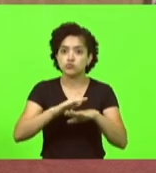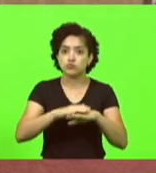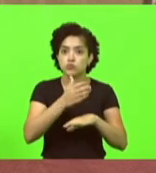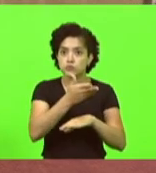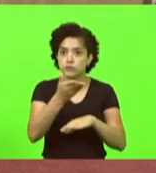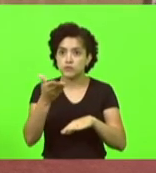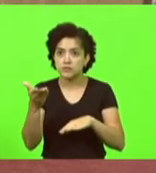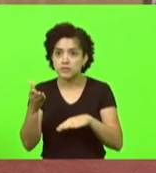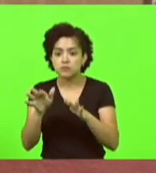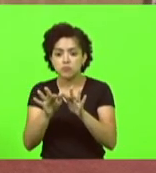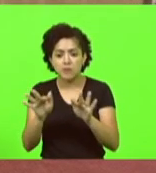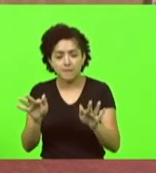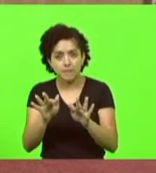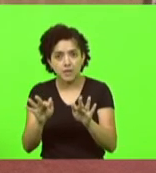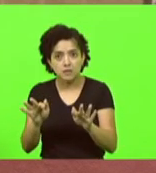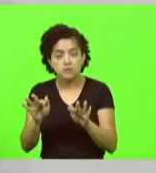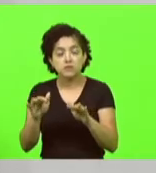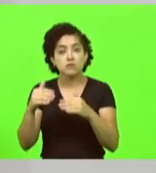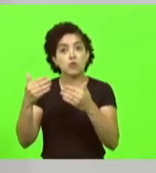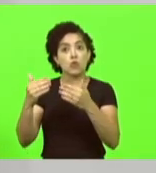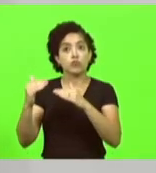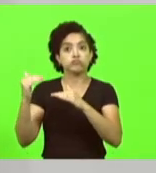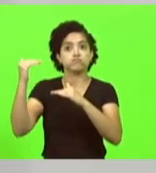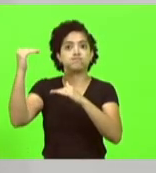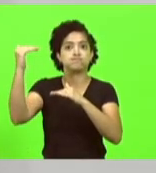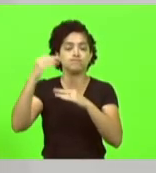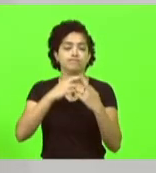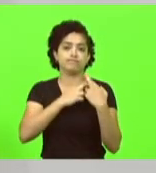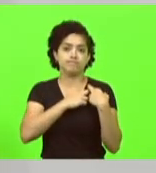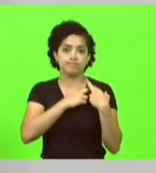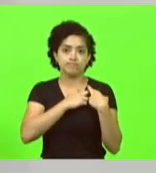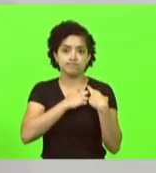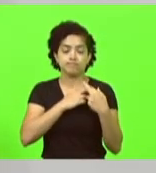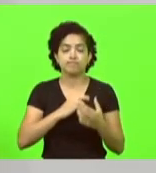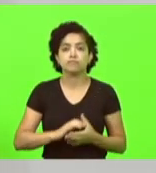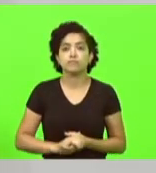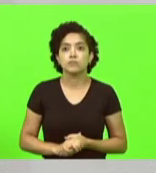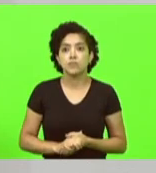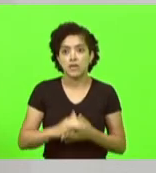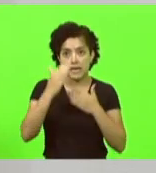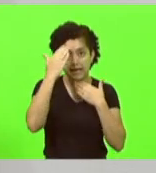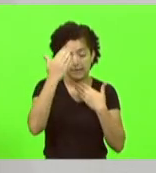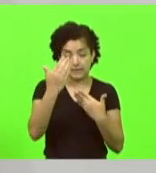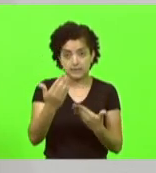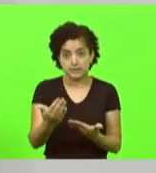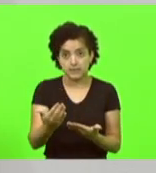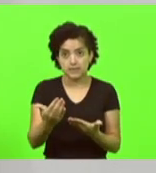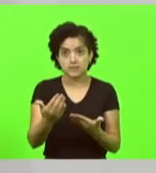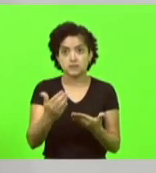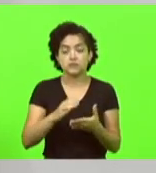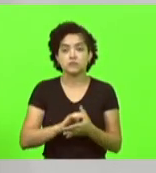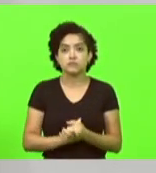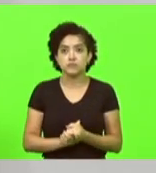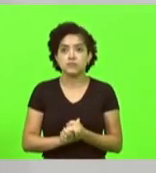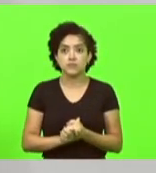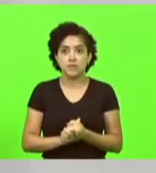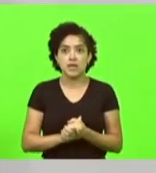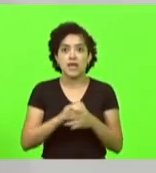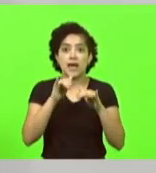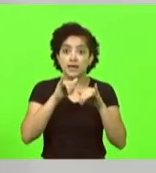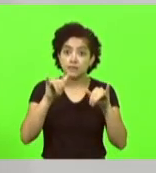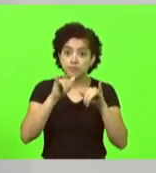humilde até aquele que tem a maior responsabilidade. Agradeço aqui à imprensa, a